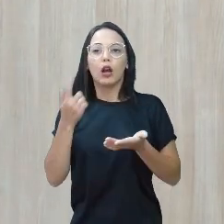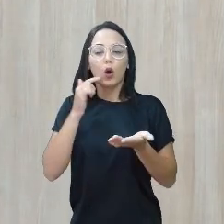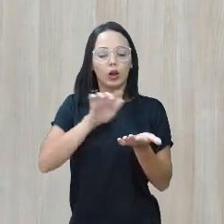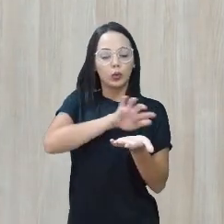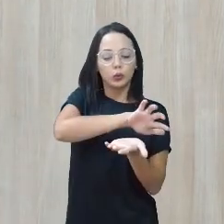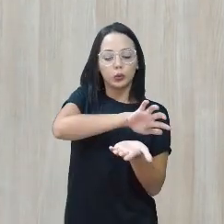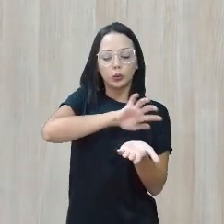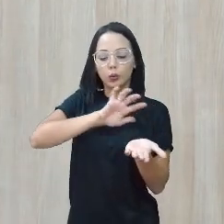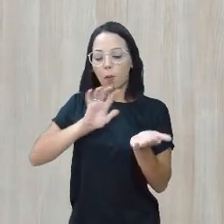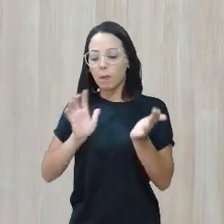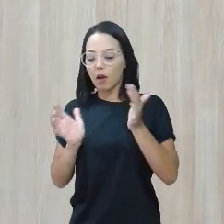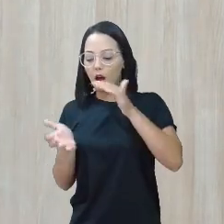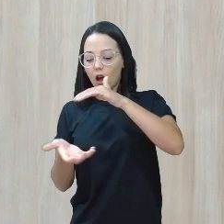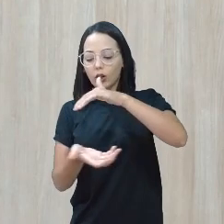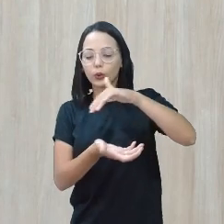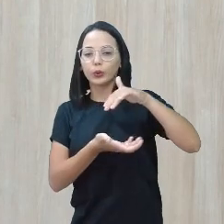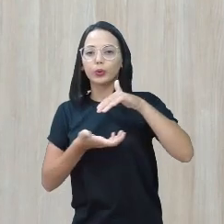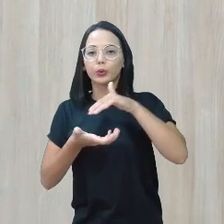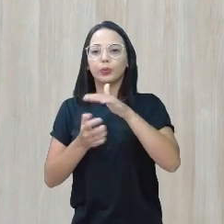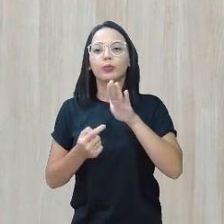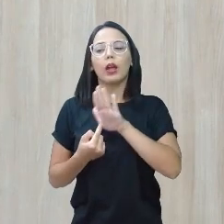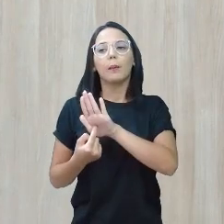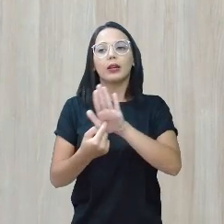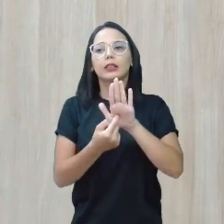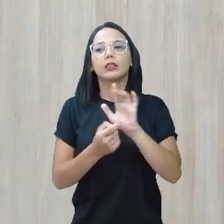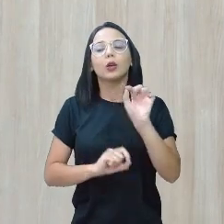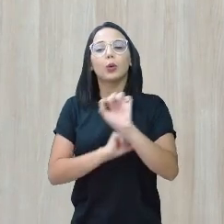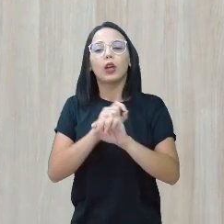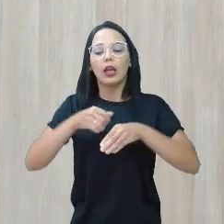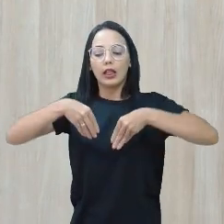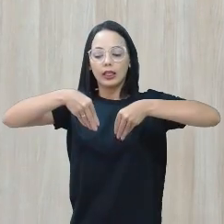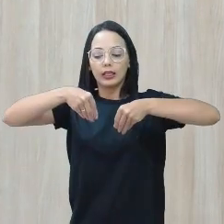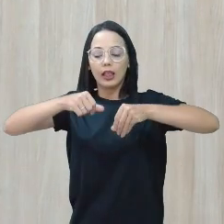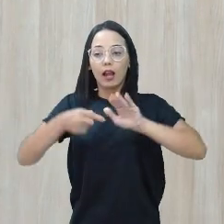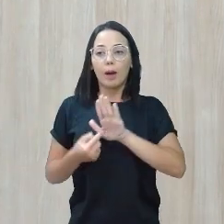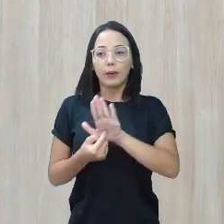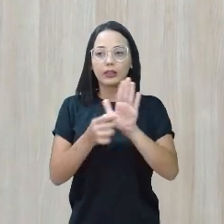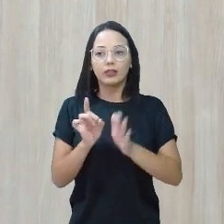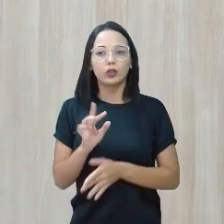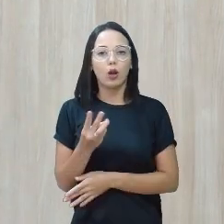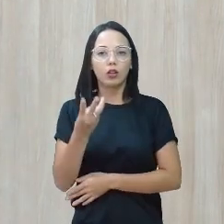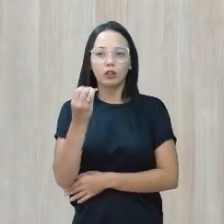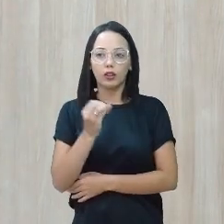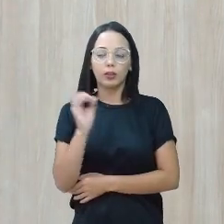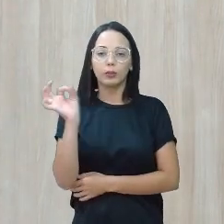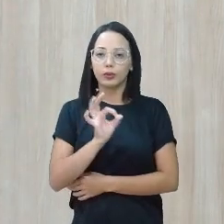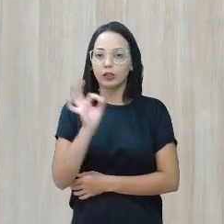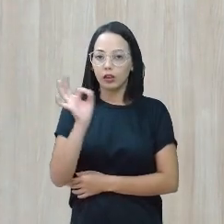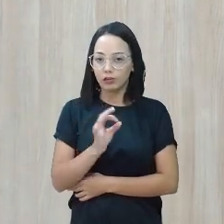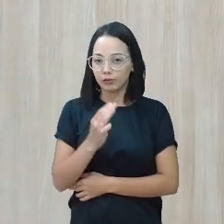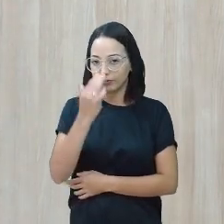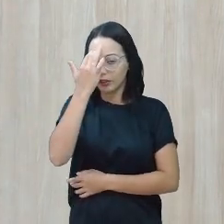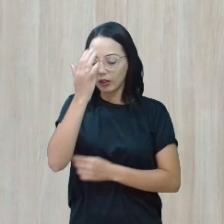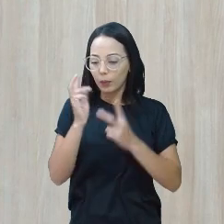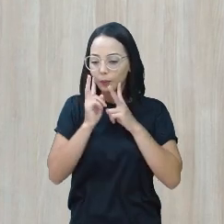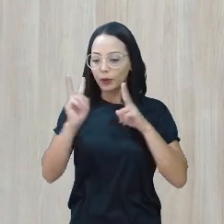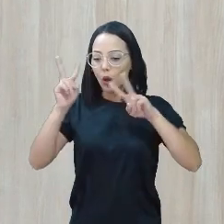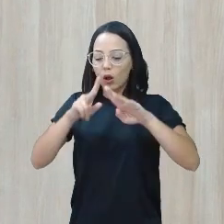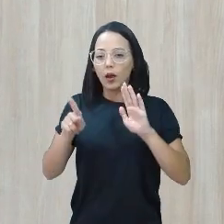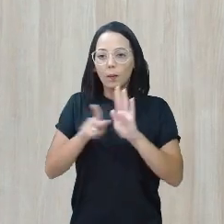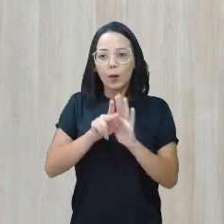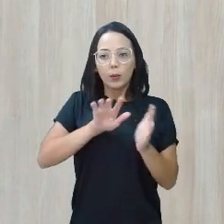verem melhor. E aí, essa água representa, perdão, essa terra representa somente 30%, quando a gente olha a